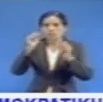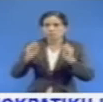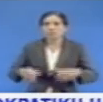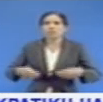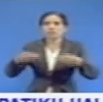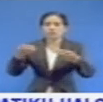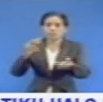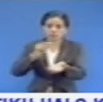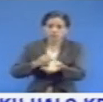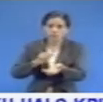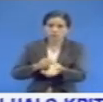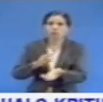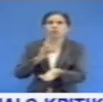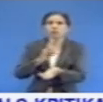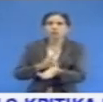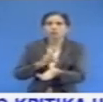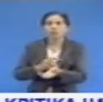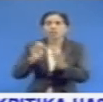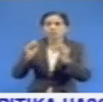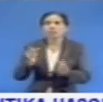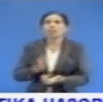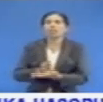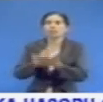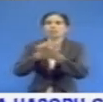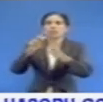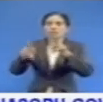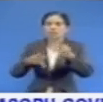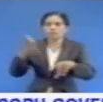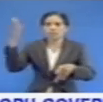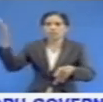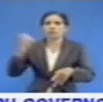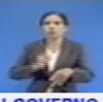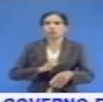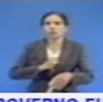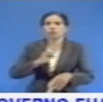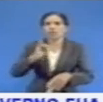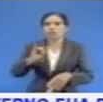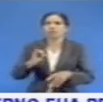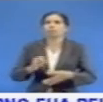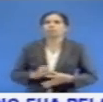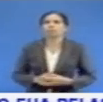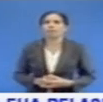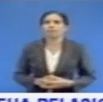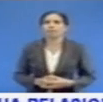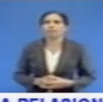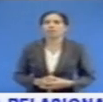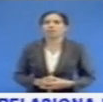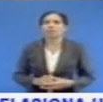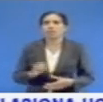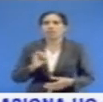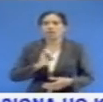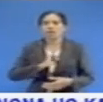para profissionais de saúde Sira a atender a comunidade e a Cova Lima. Sinto orgulho de vez ao